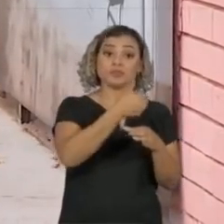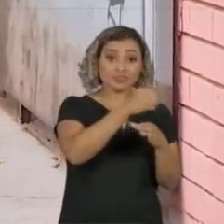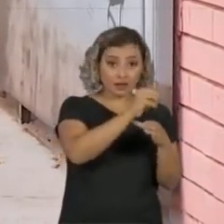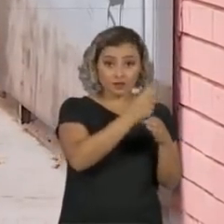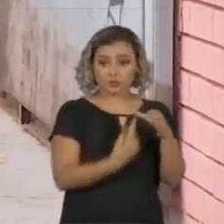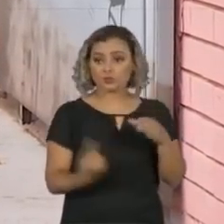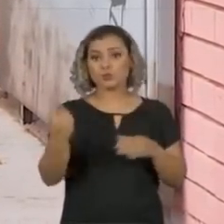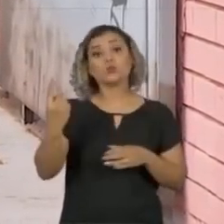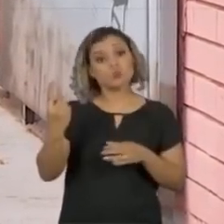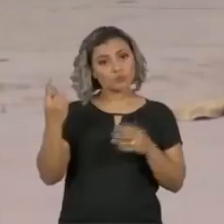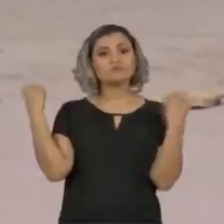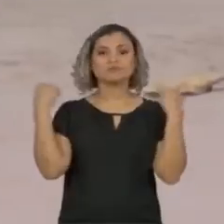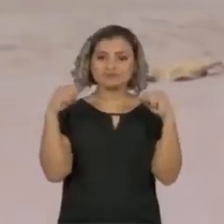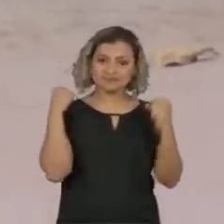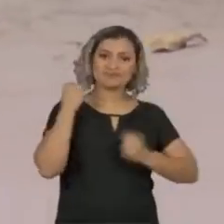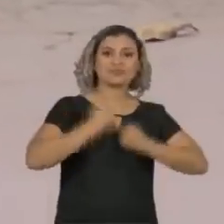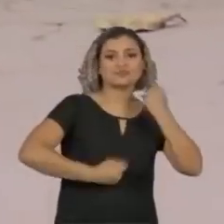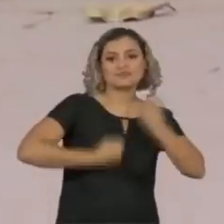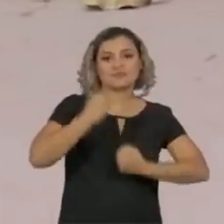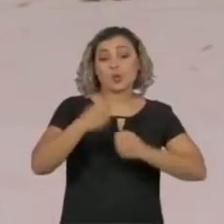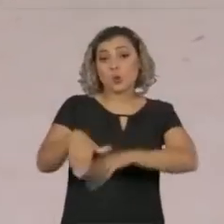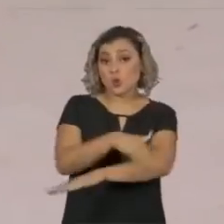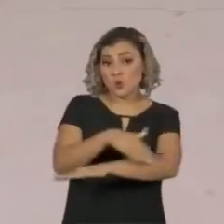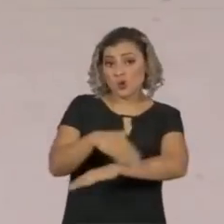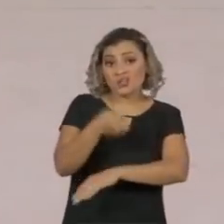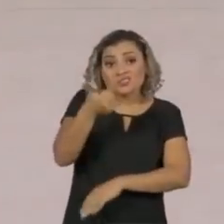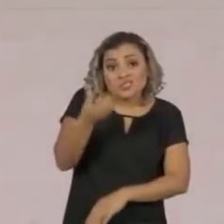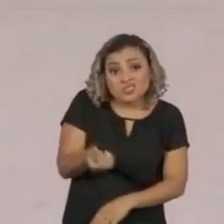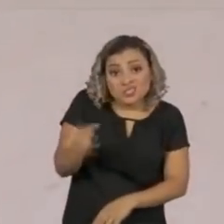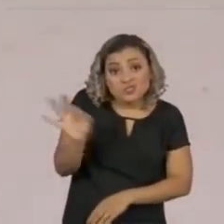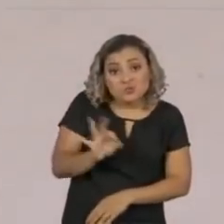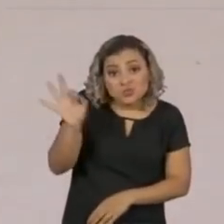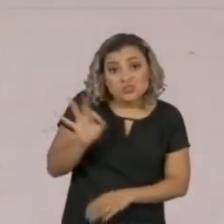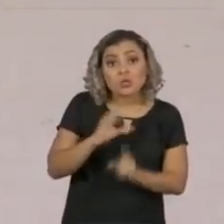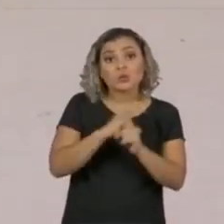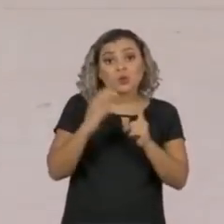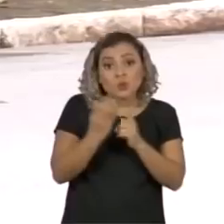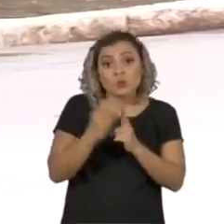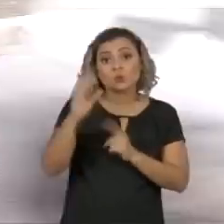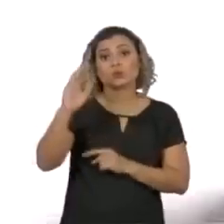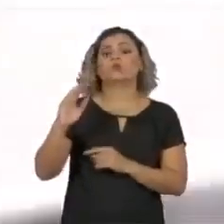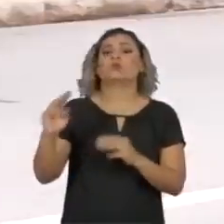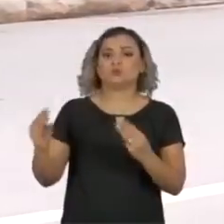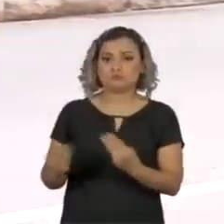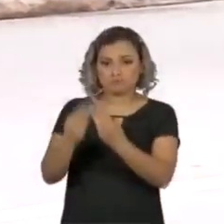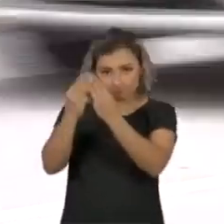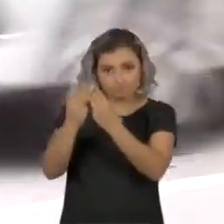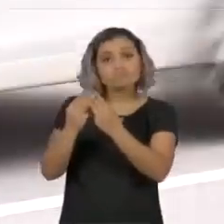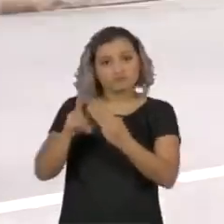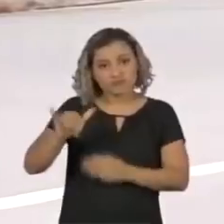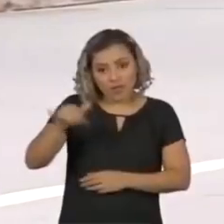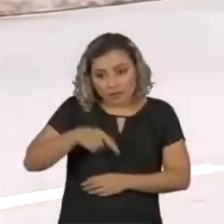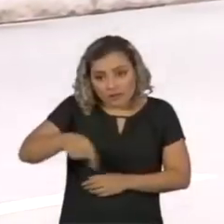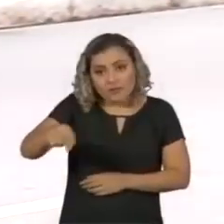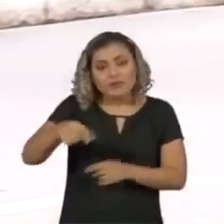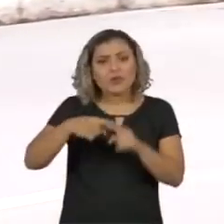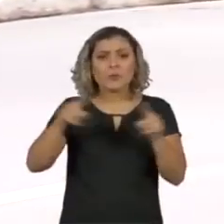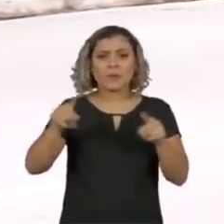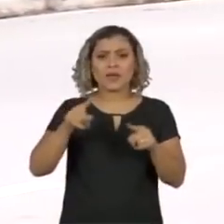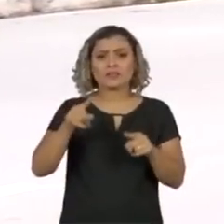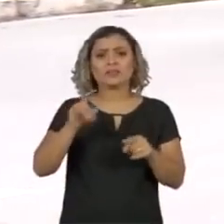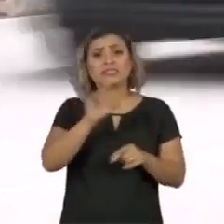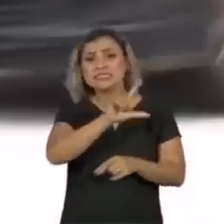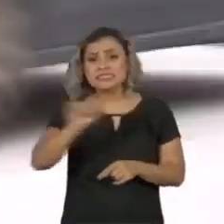para praticar esportes. 16% vão a cultos e missas. O remédio para a saúde de